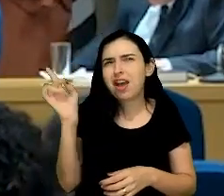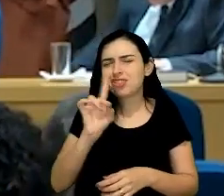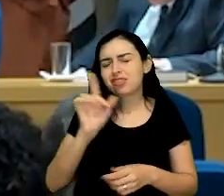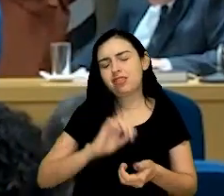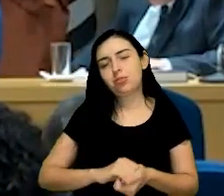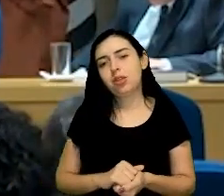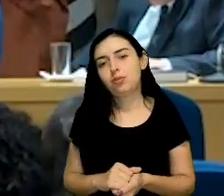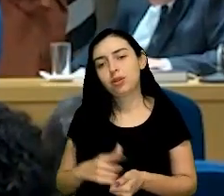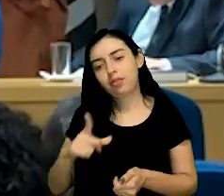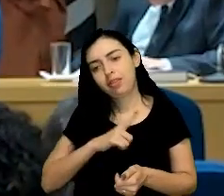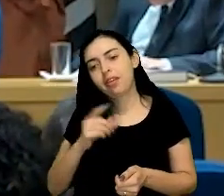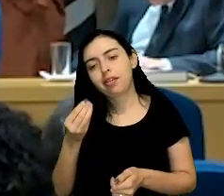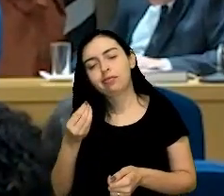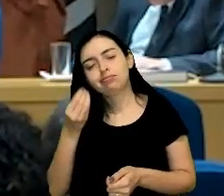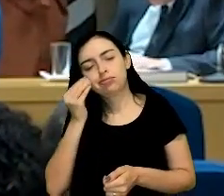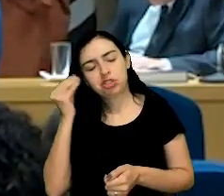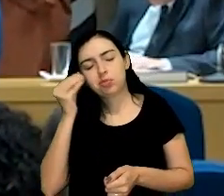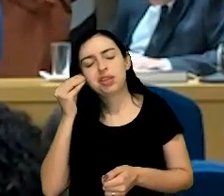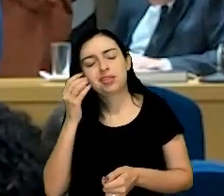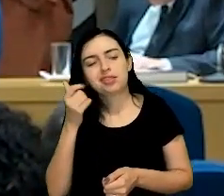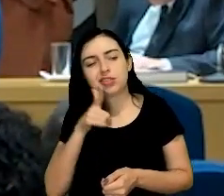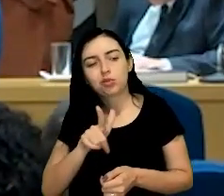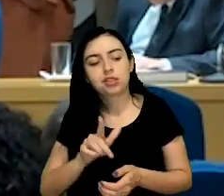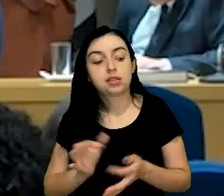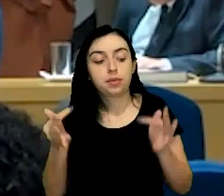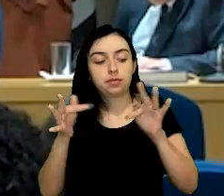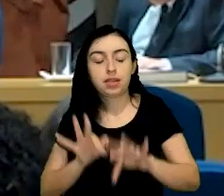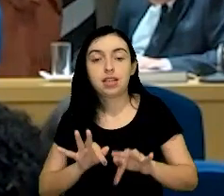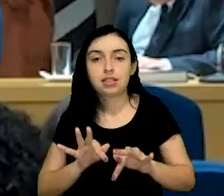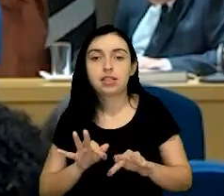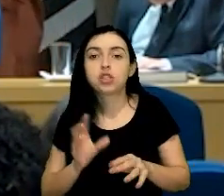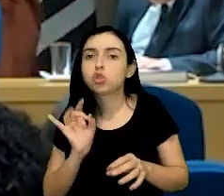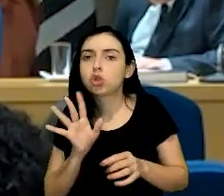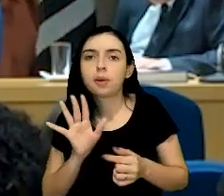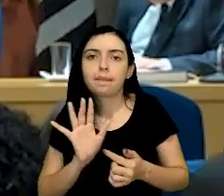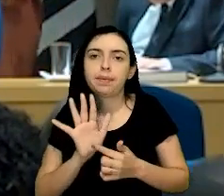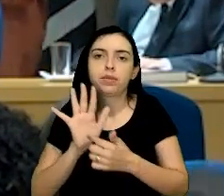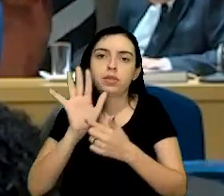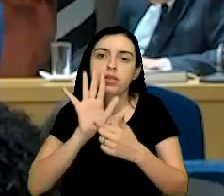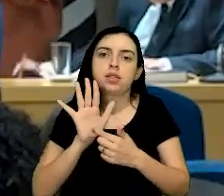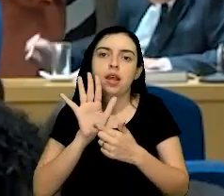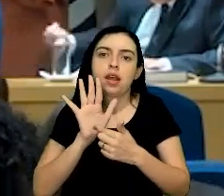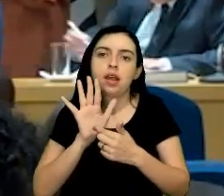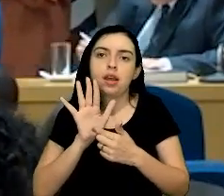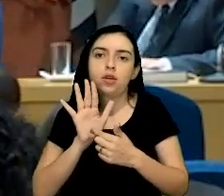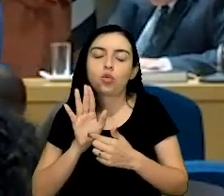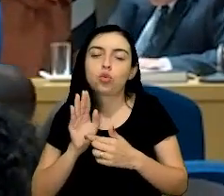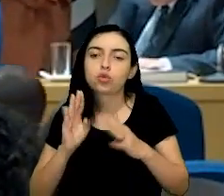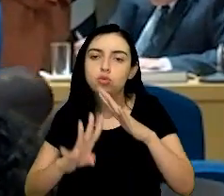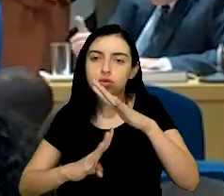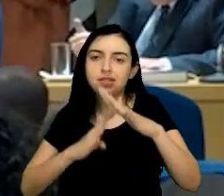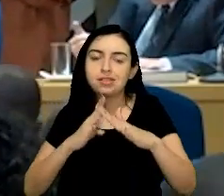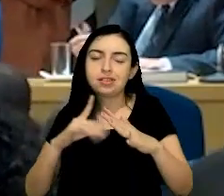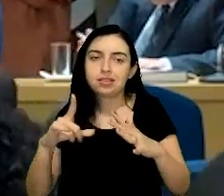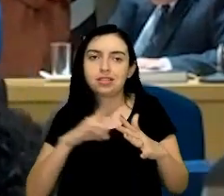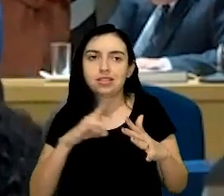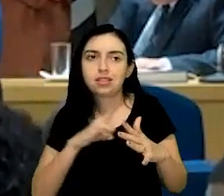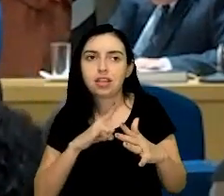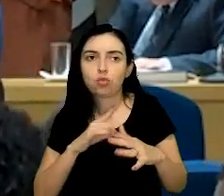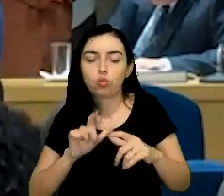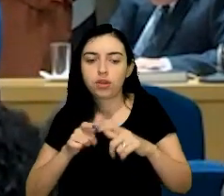acontecido. Para finalizar, então, só para mostrar que no caso dos migrantes, nós vamos ter um crescimento